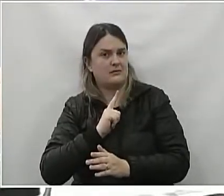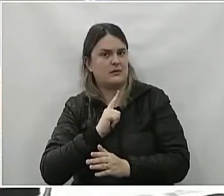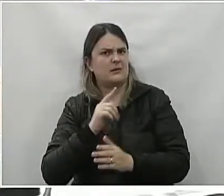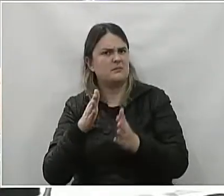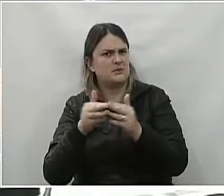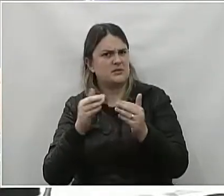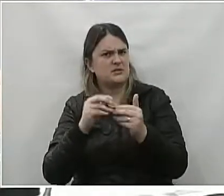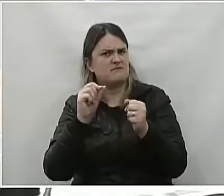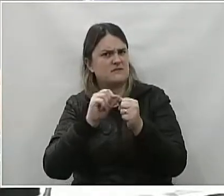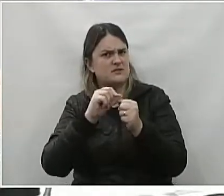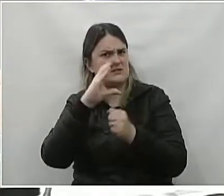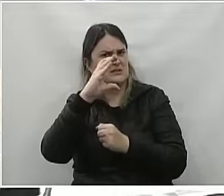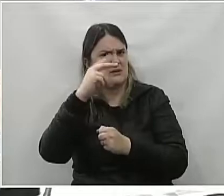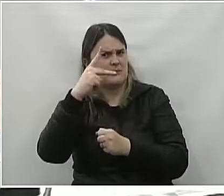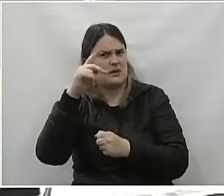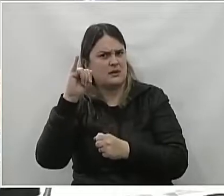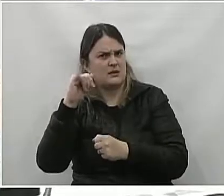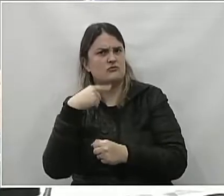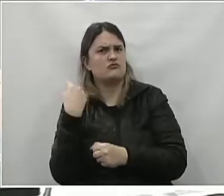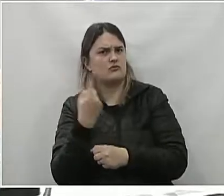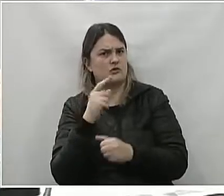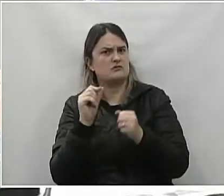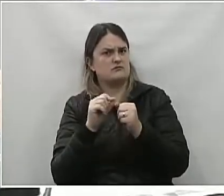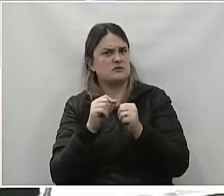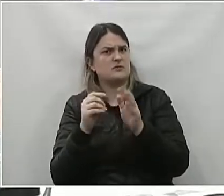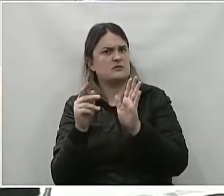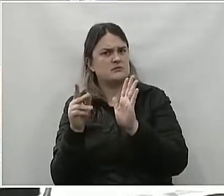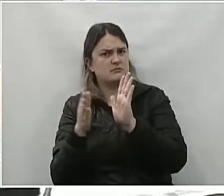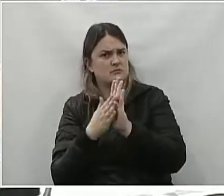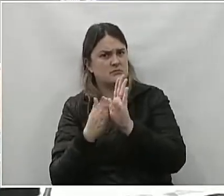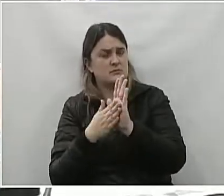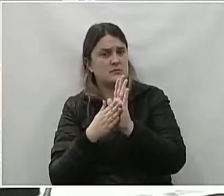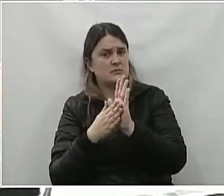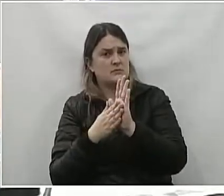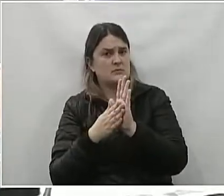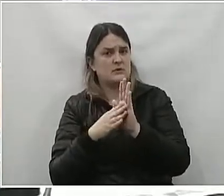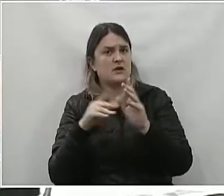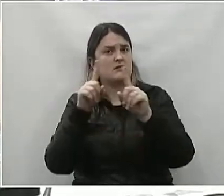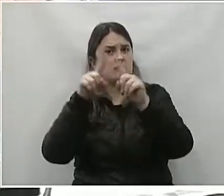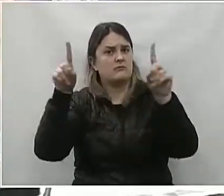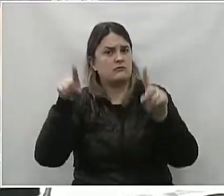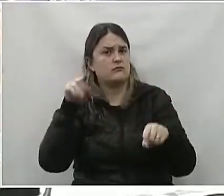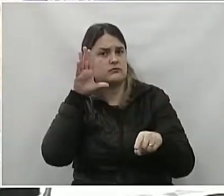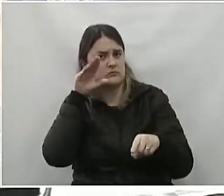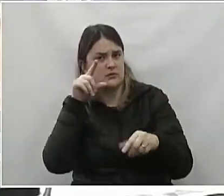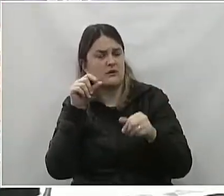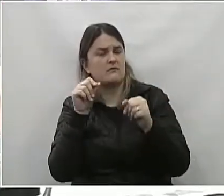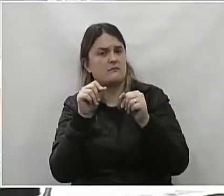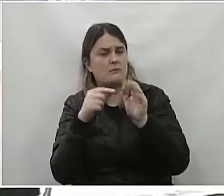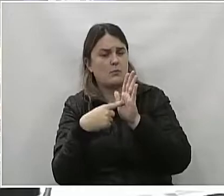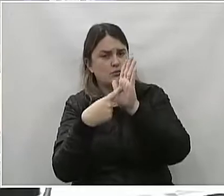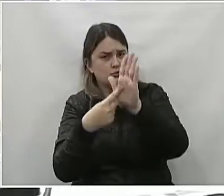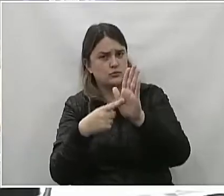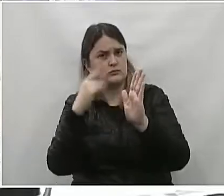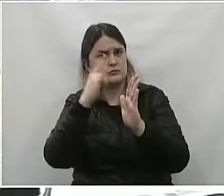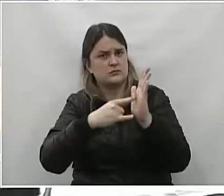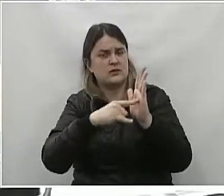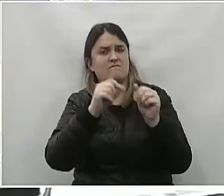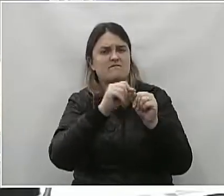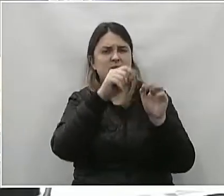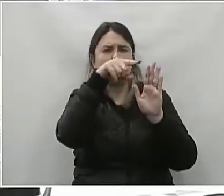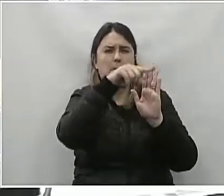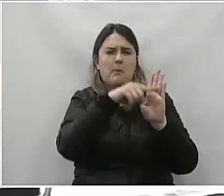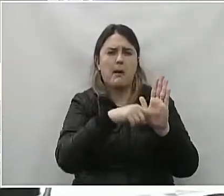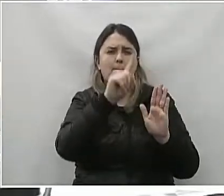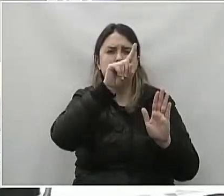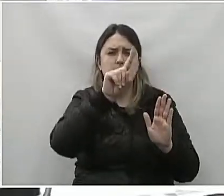CPI, né, sobre o FUNPREV. Nós protocolamos, os servidores apresentaram um abaixo-assinado com